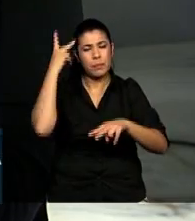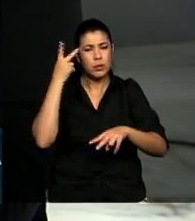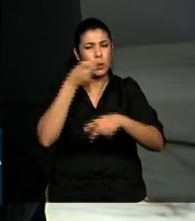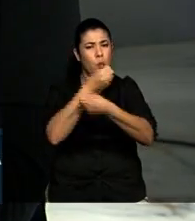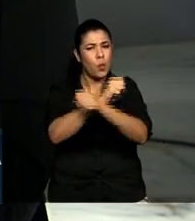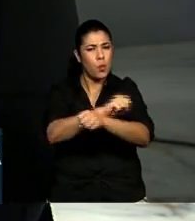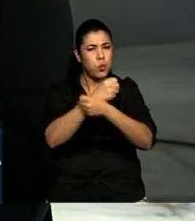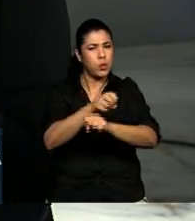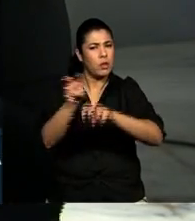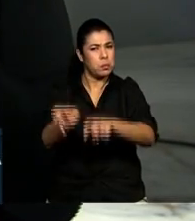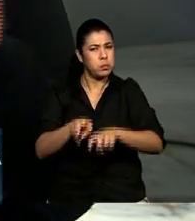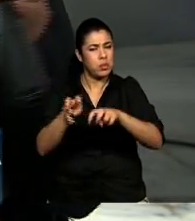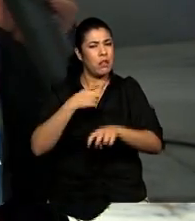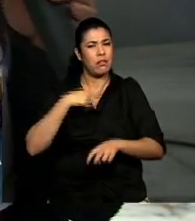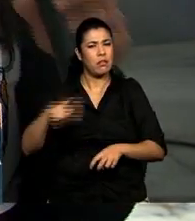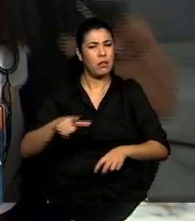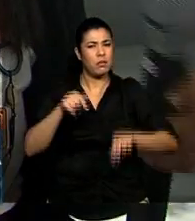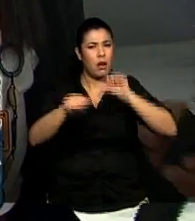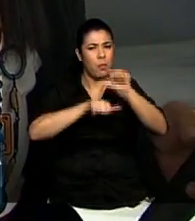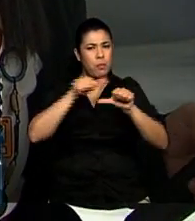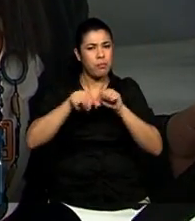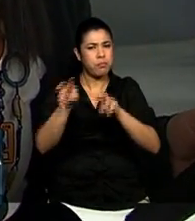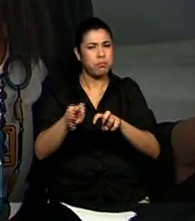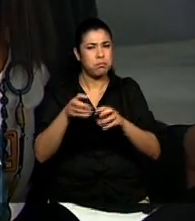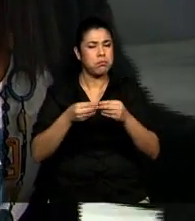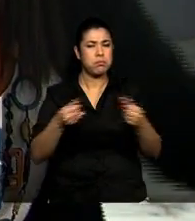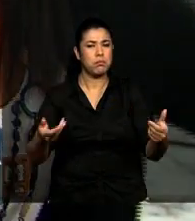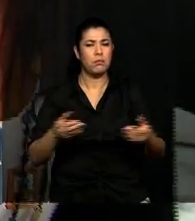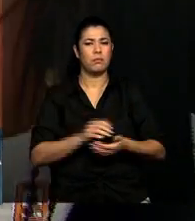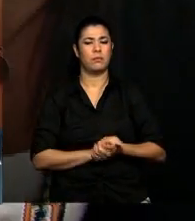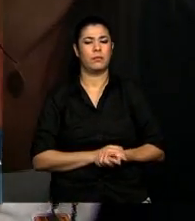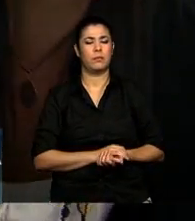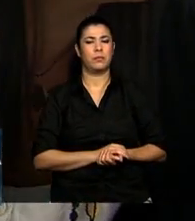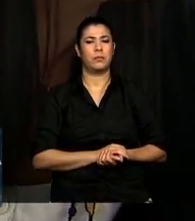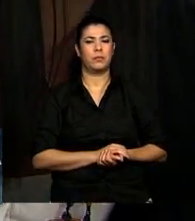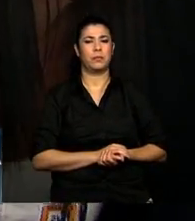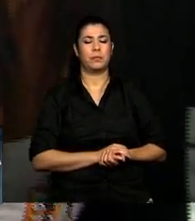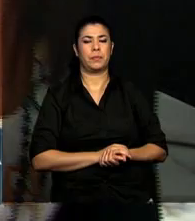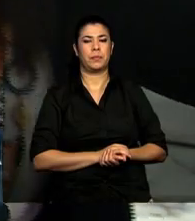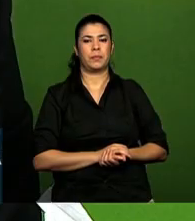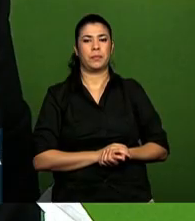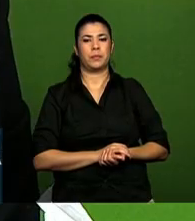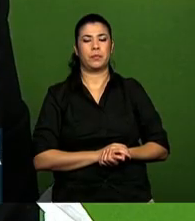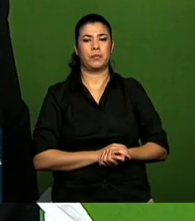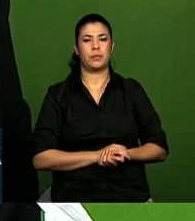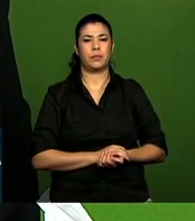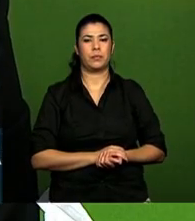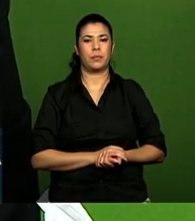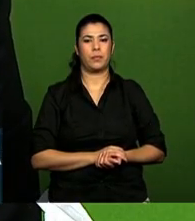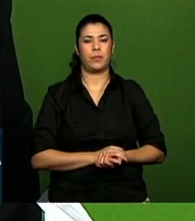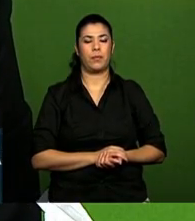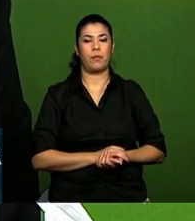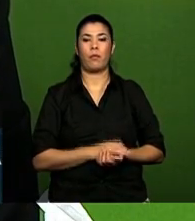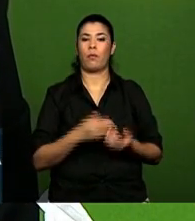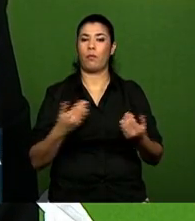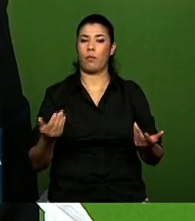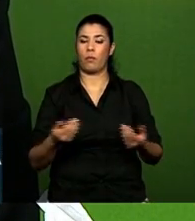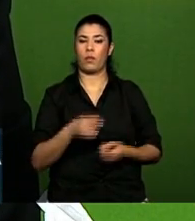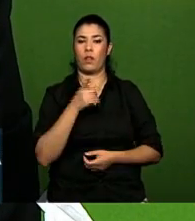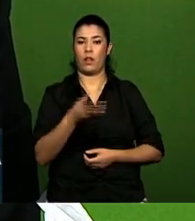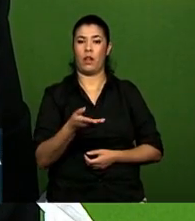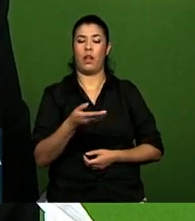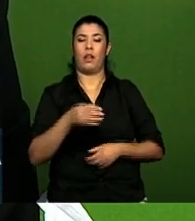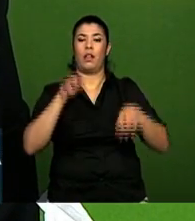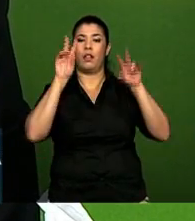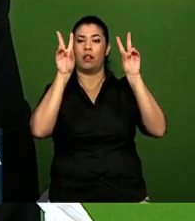questão que a gente quer em termos de sinalização o tema da Juventude é um tema priorit nós estamos